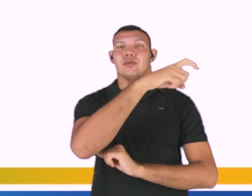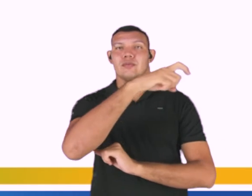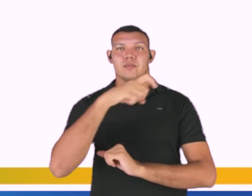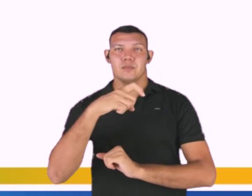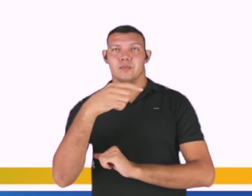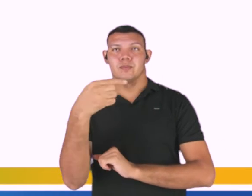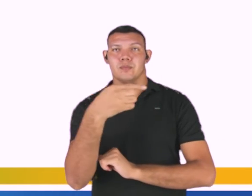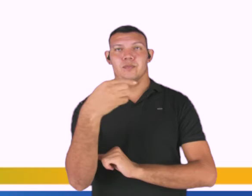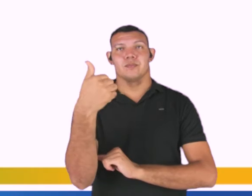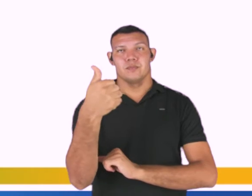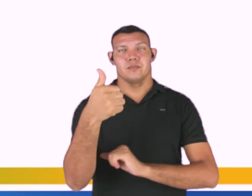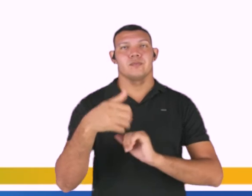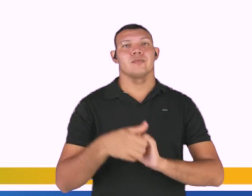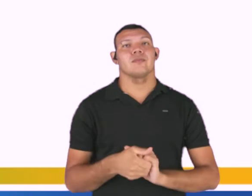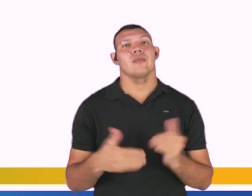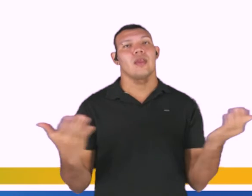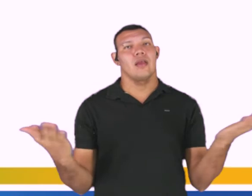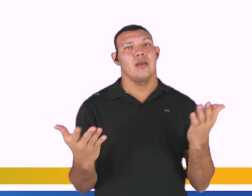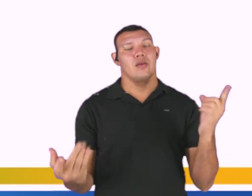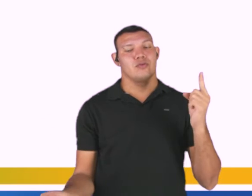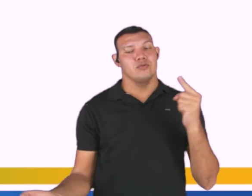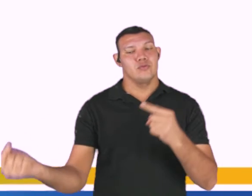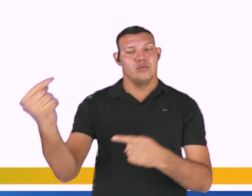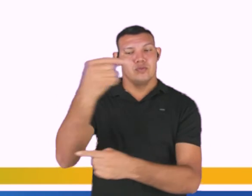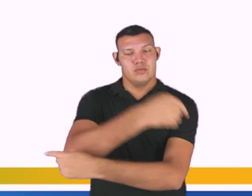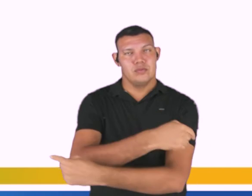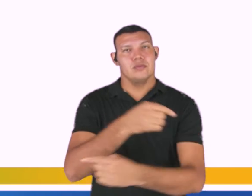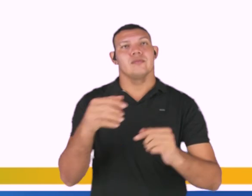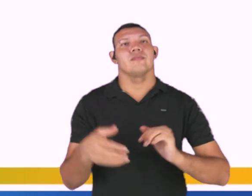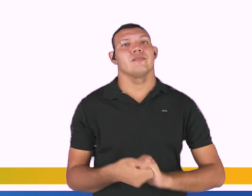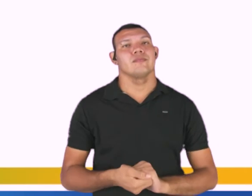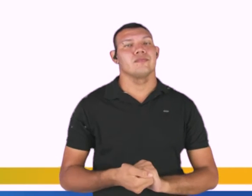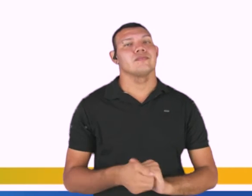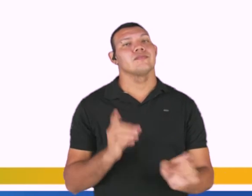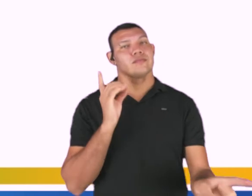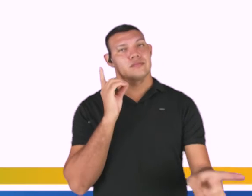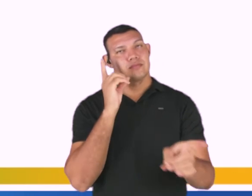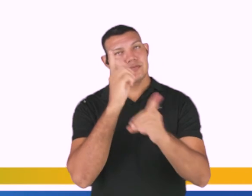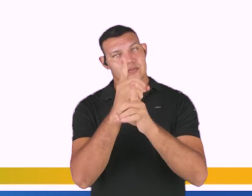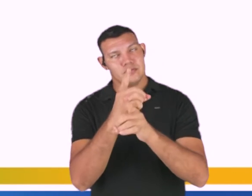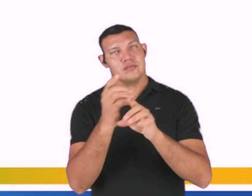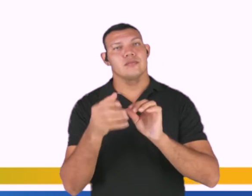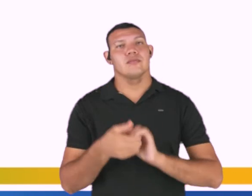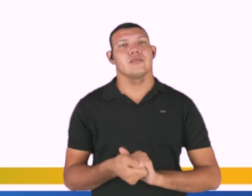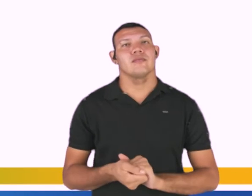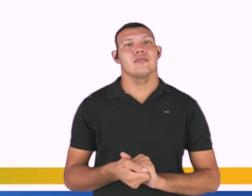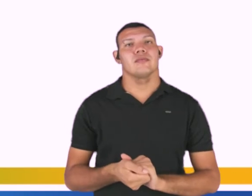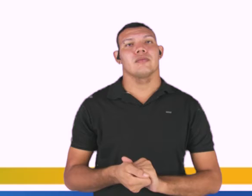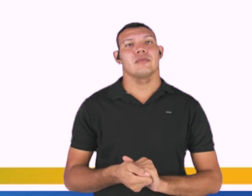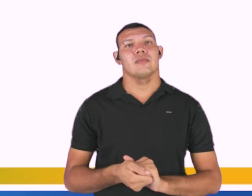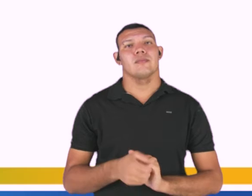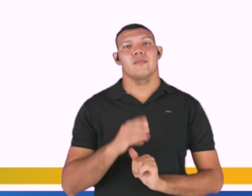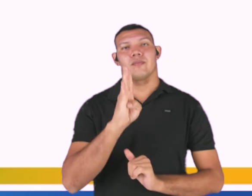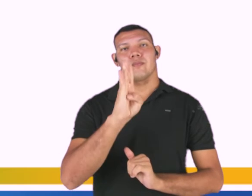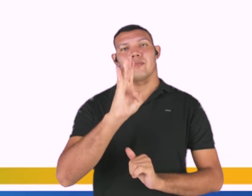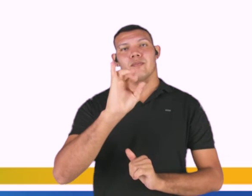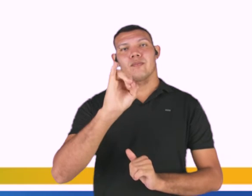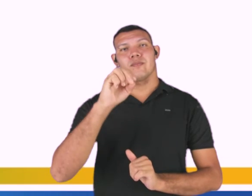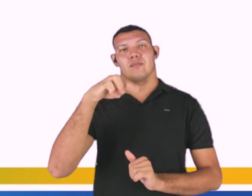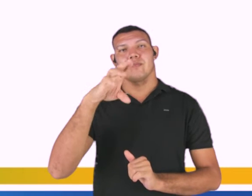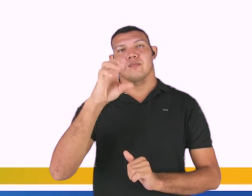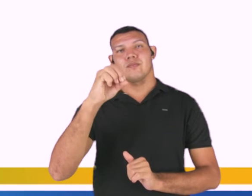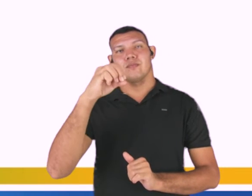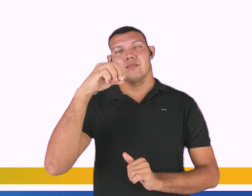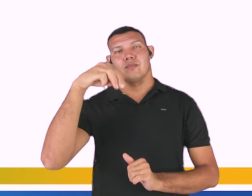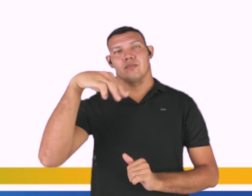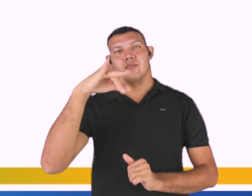você vai fazer o inverso a partir de uma raiz, encontrar o binômio, tudo bem?